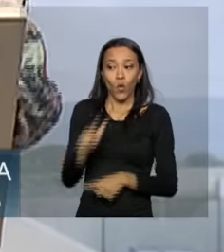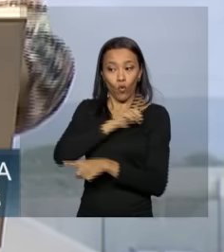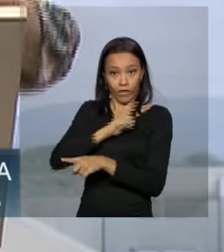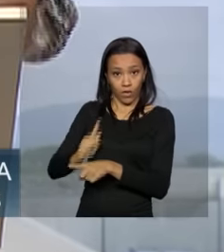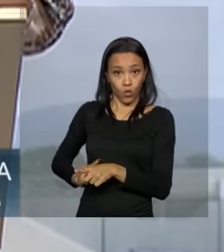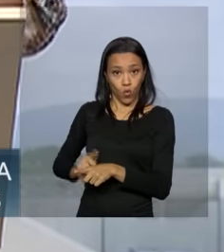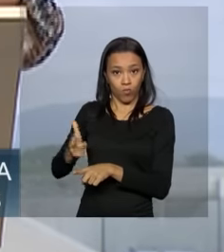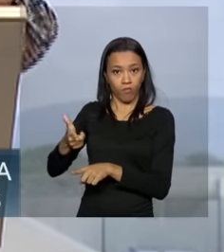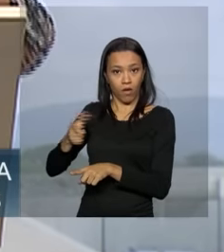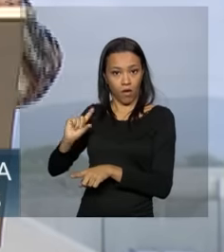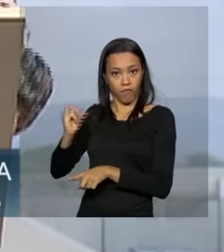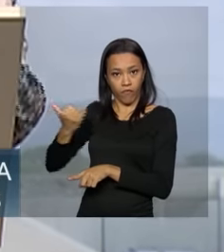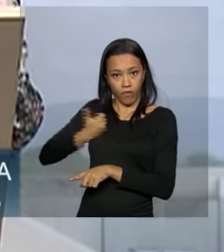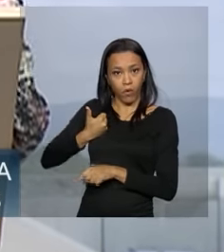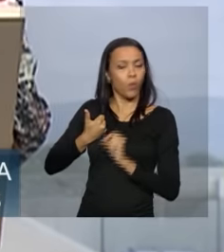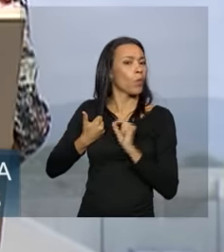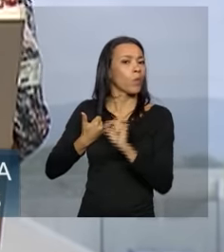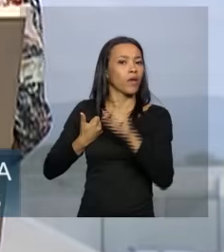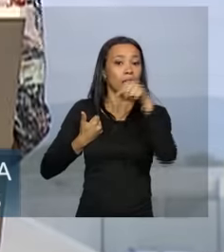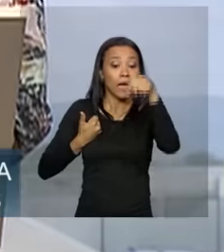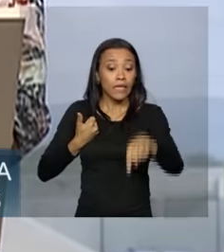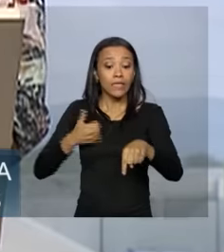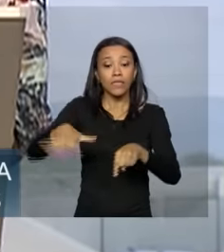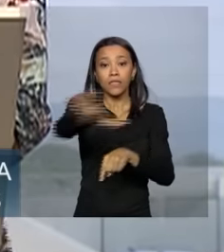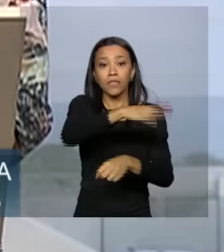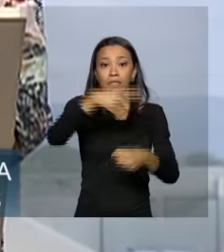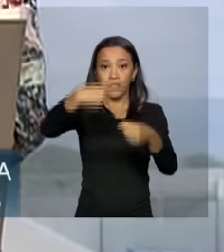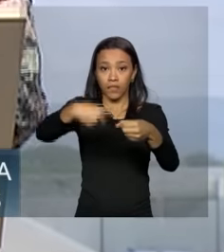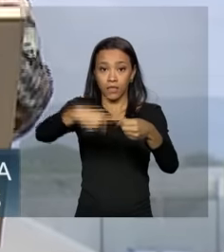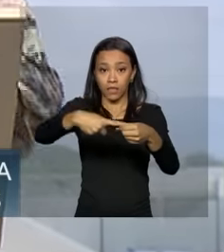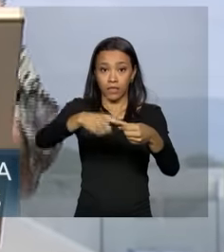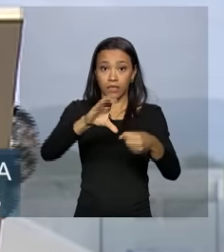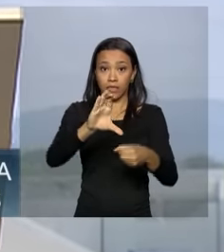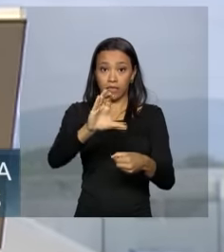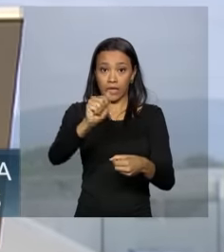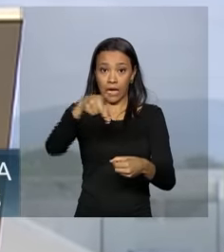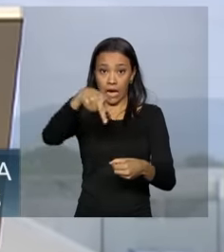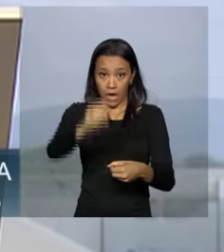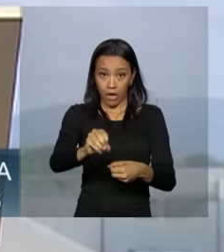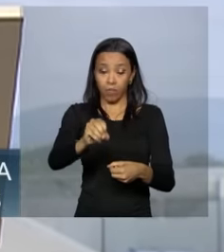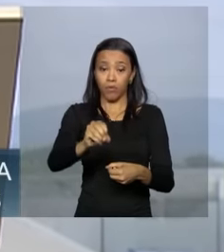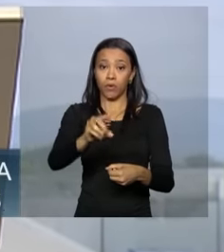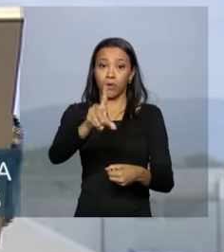me dizendo que aqui, do campus de Delmiro Gouveia,